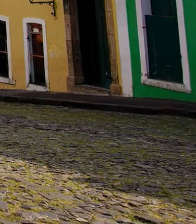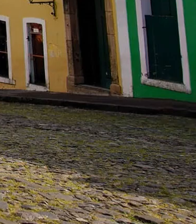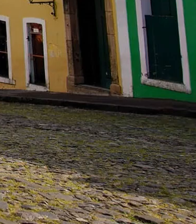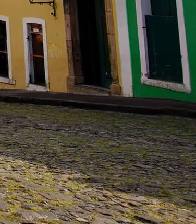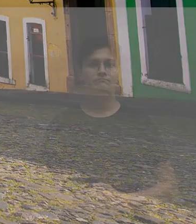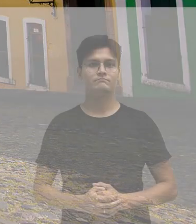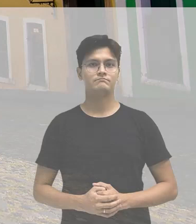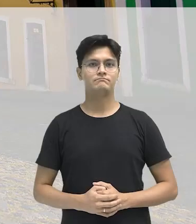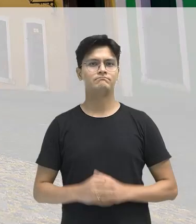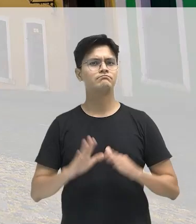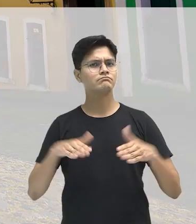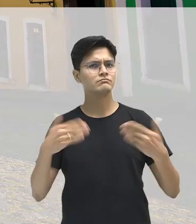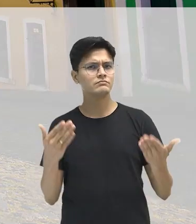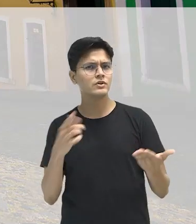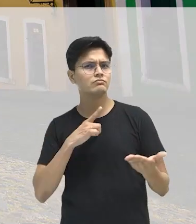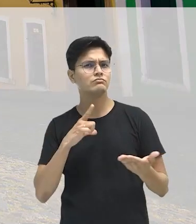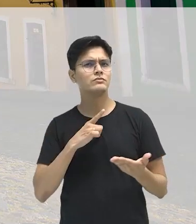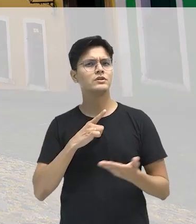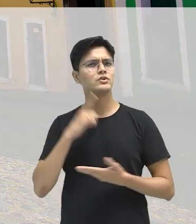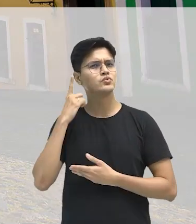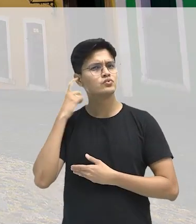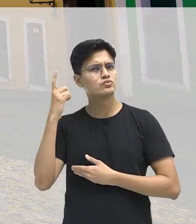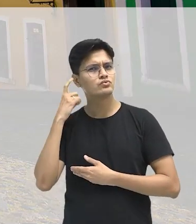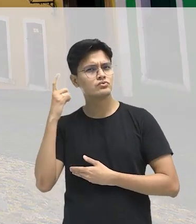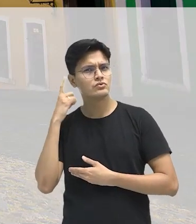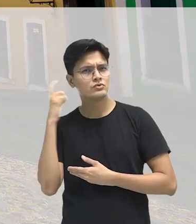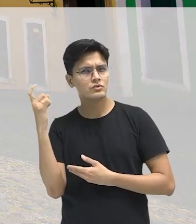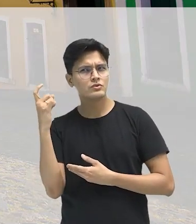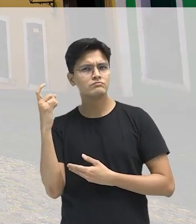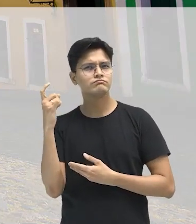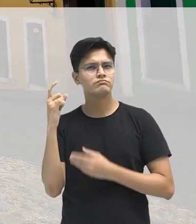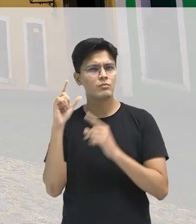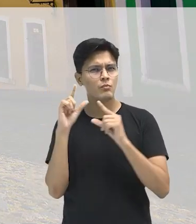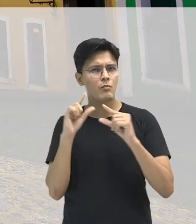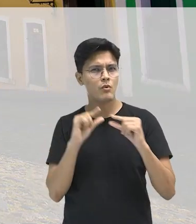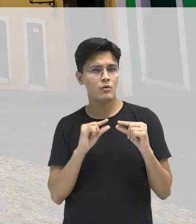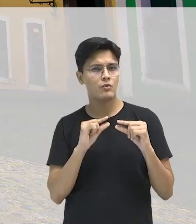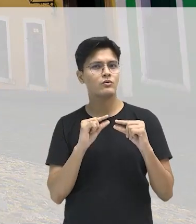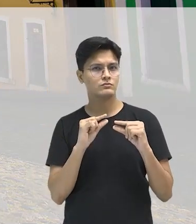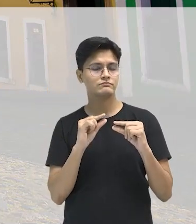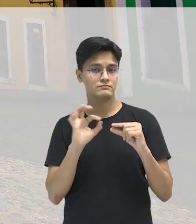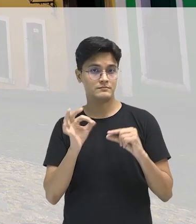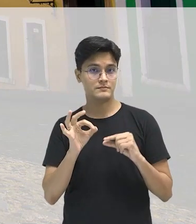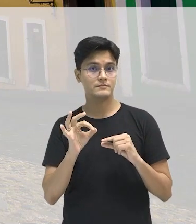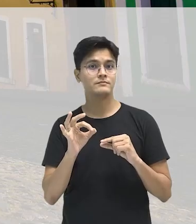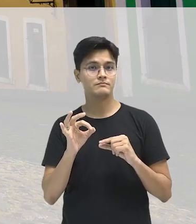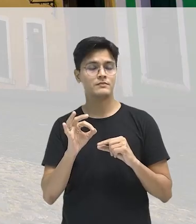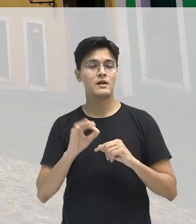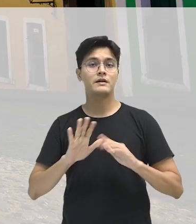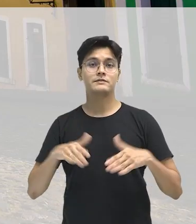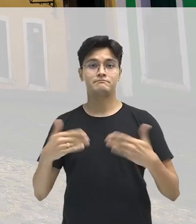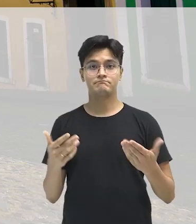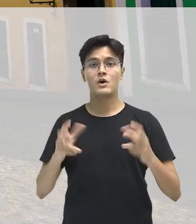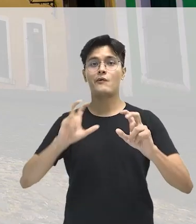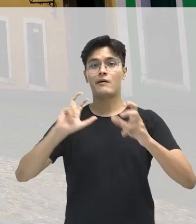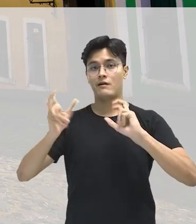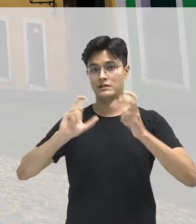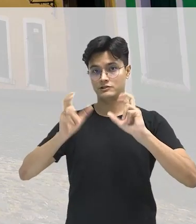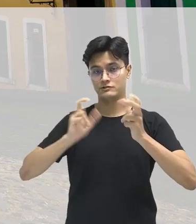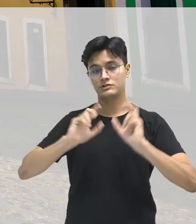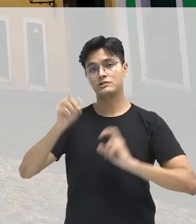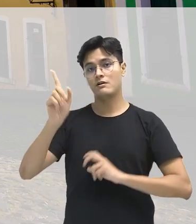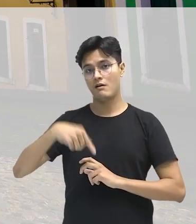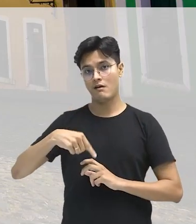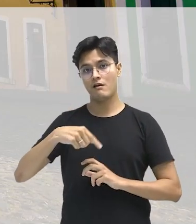Muito bem, esse já tem um barulhinho um pouco mais tímido, não é? Um pouco mais baixinho. Então, o cachixi, ele é um